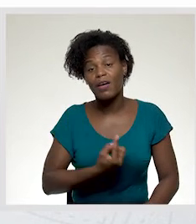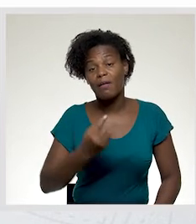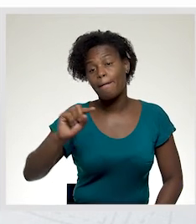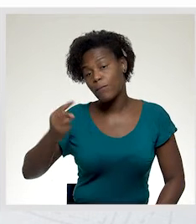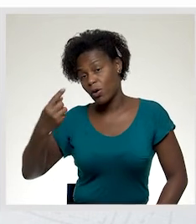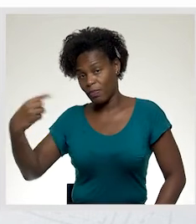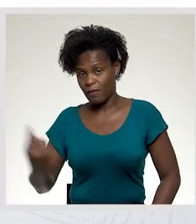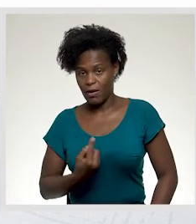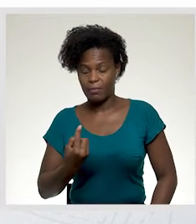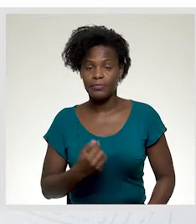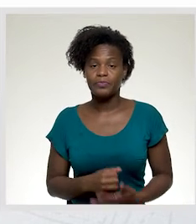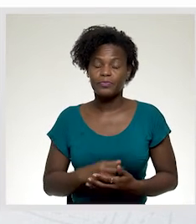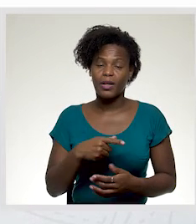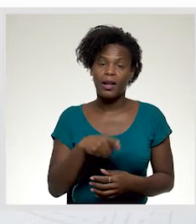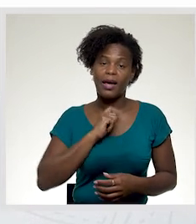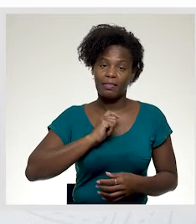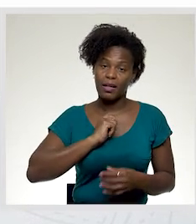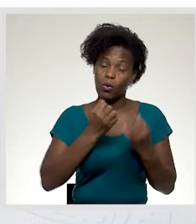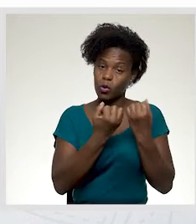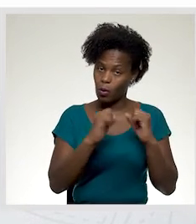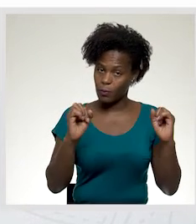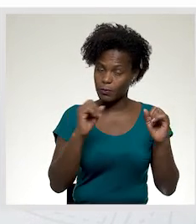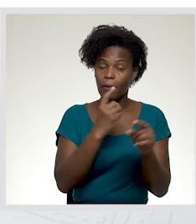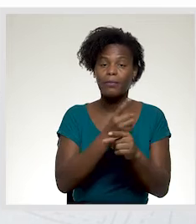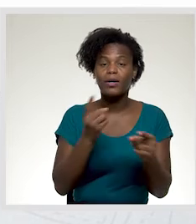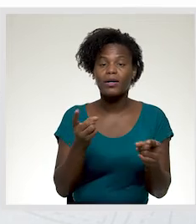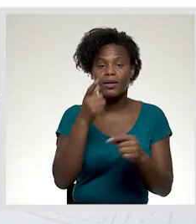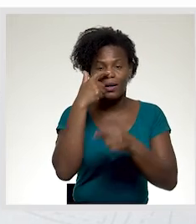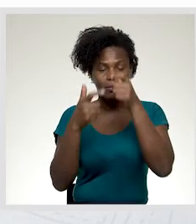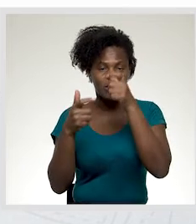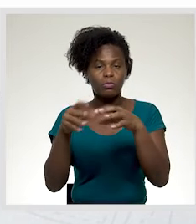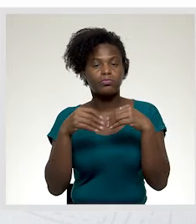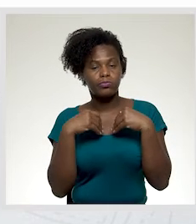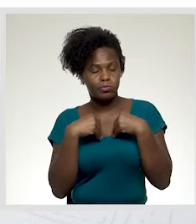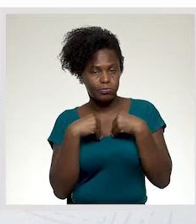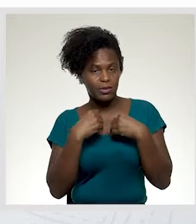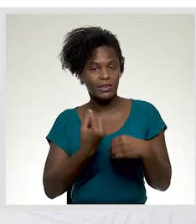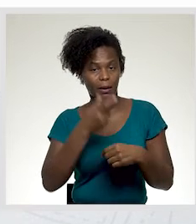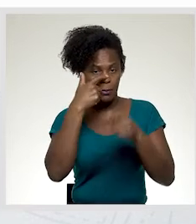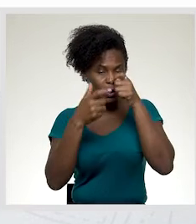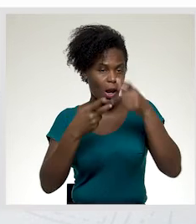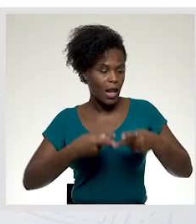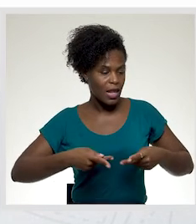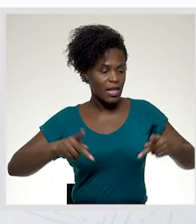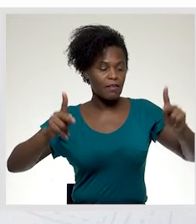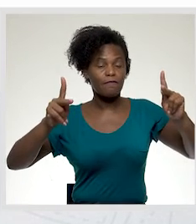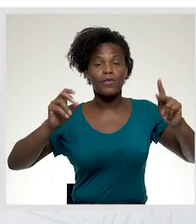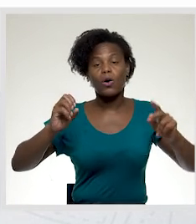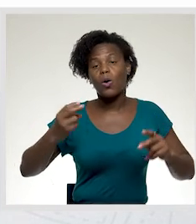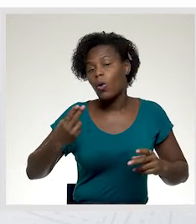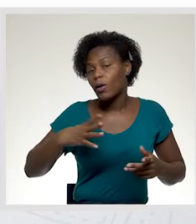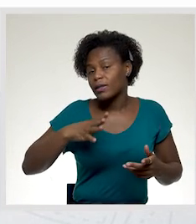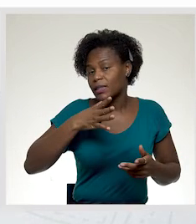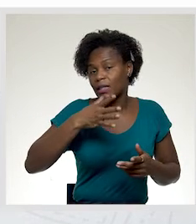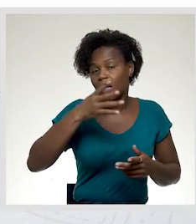por dever. É uma ética autônoma porque a pessoa assume-se como sujeito livre, ou seja,